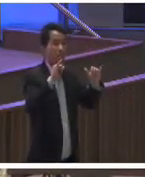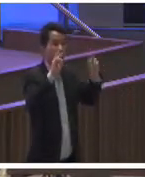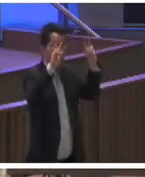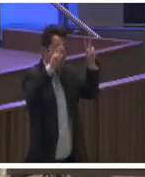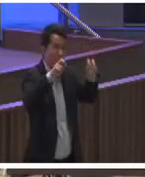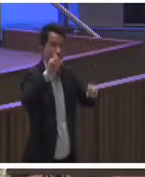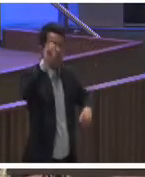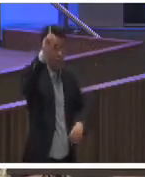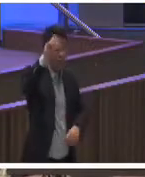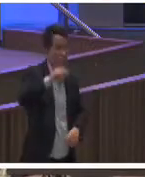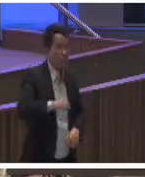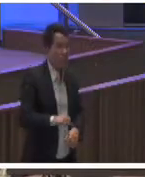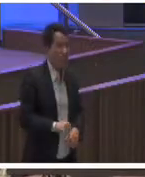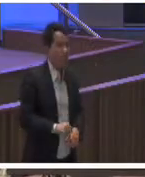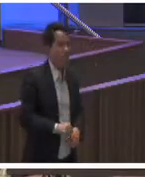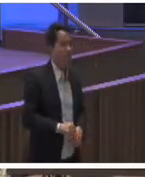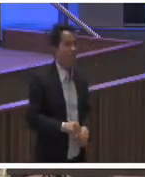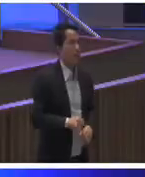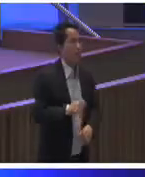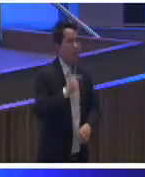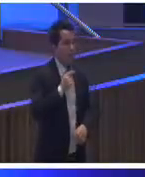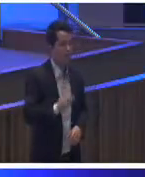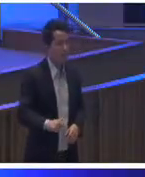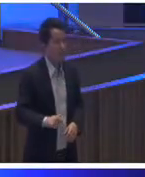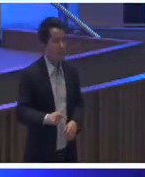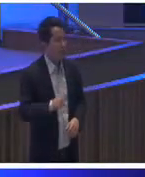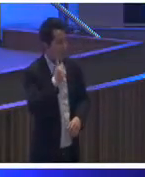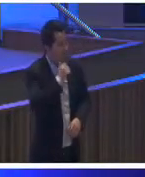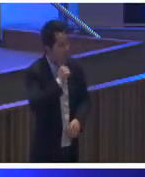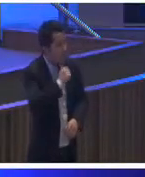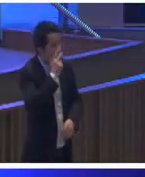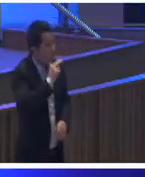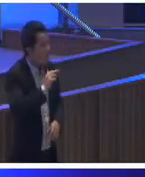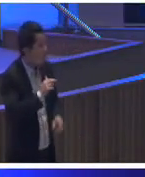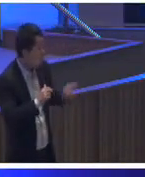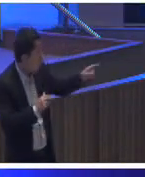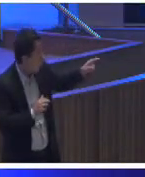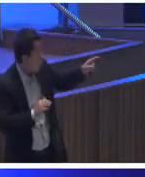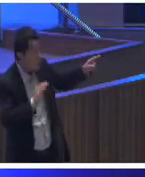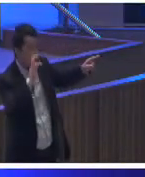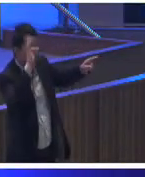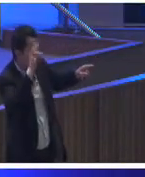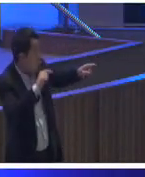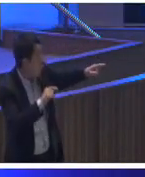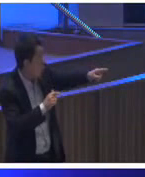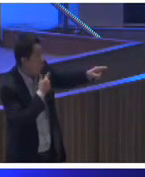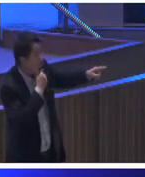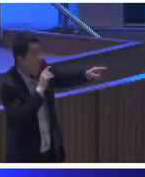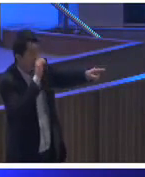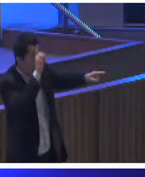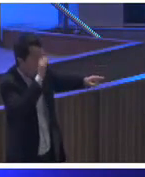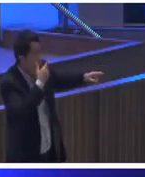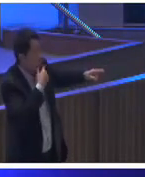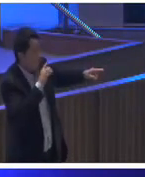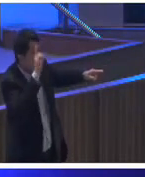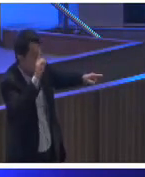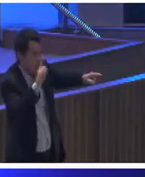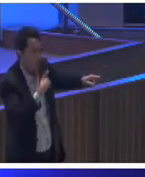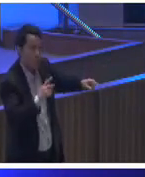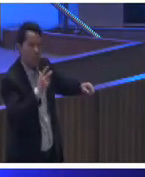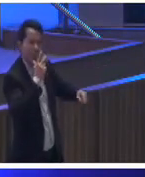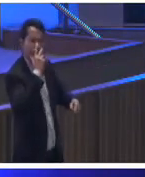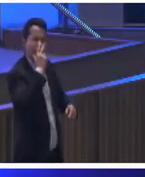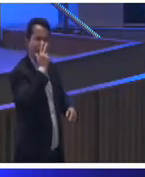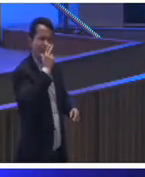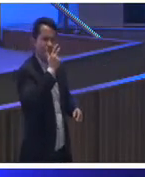O interessante é que tudo que aquela mulher falou era verdade. E se a gente olhasse pela aparência e